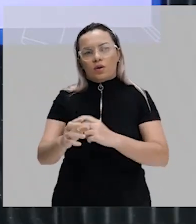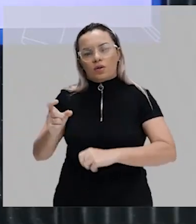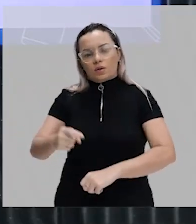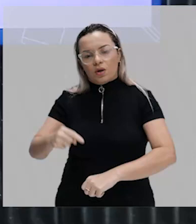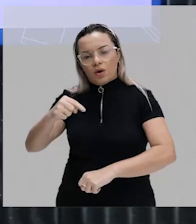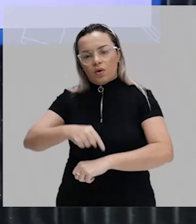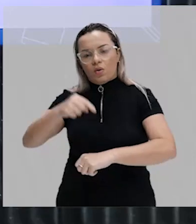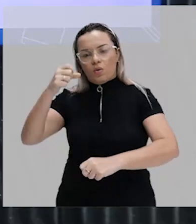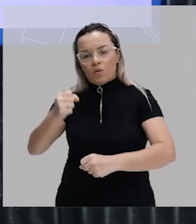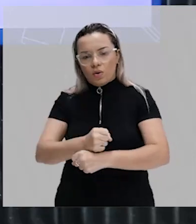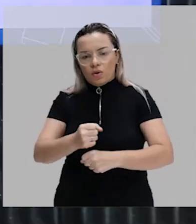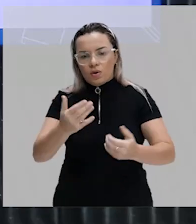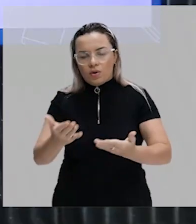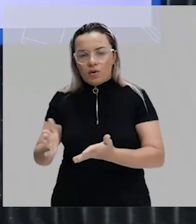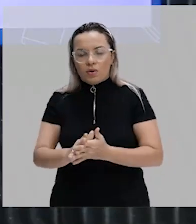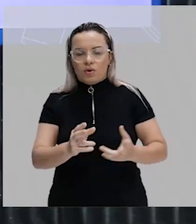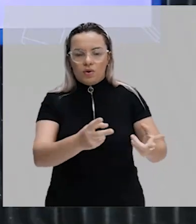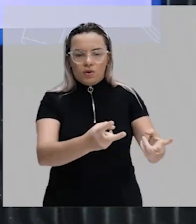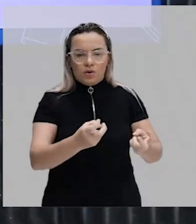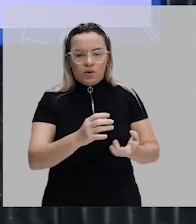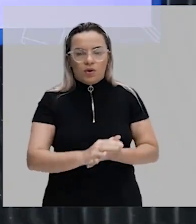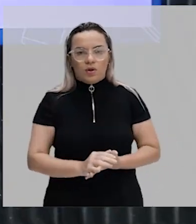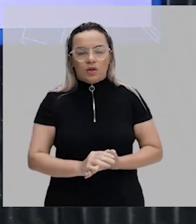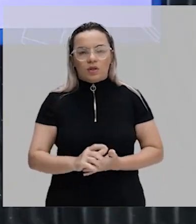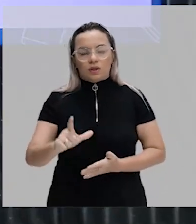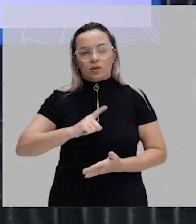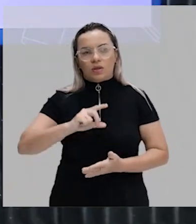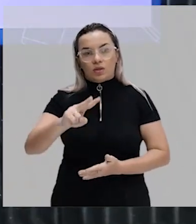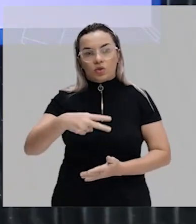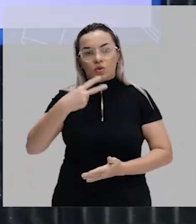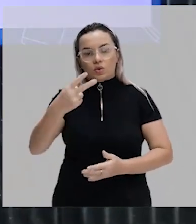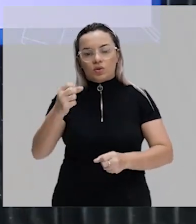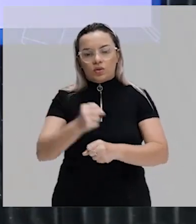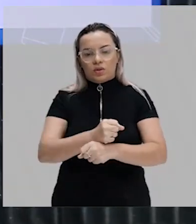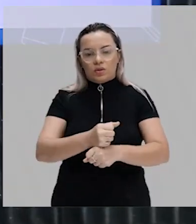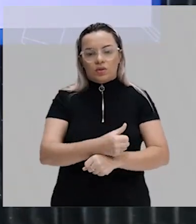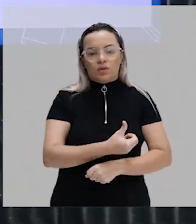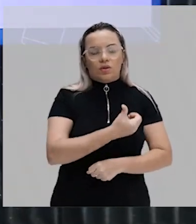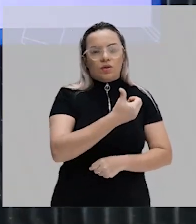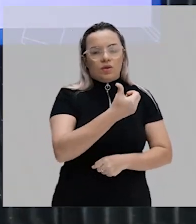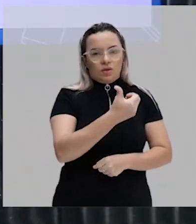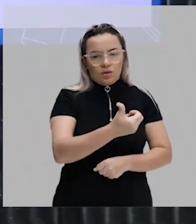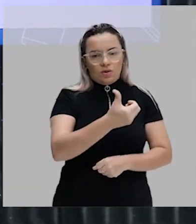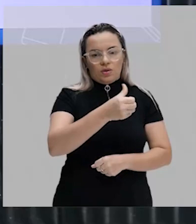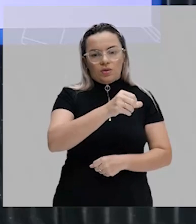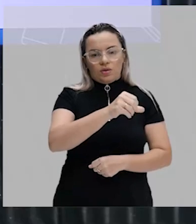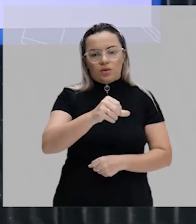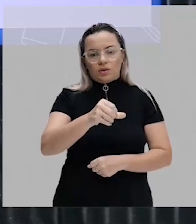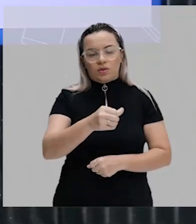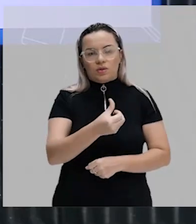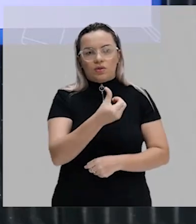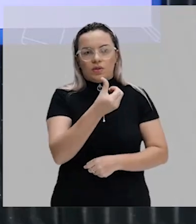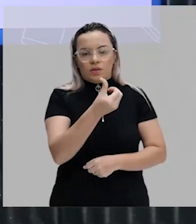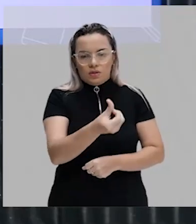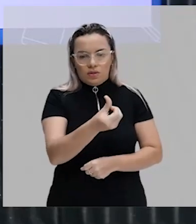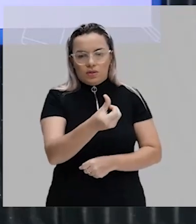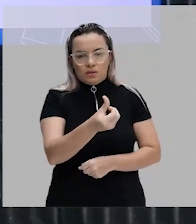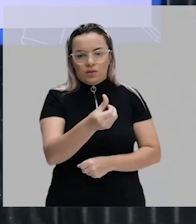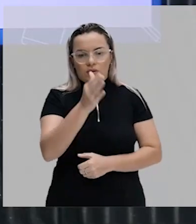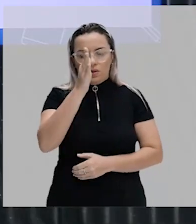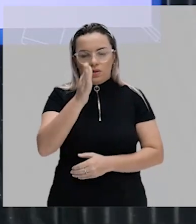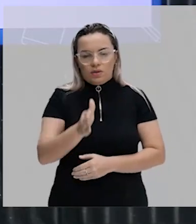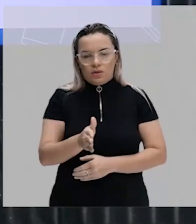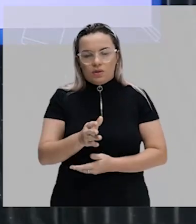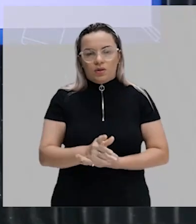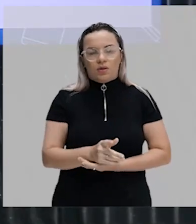tá? Perceba que ele deu 2 anos. No caso, foi mencionado o ano de 1996,